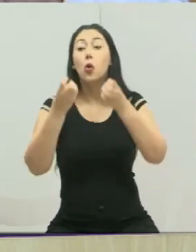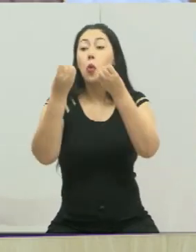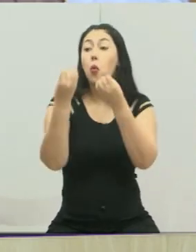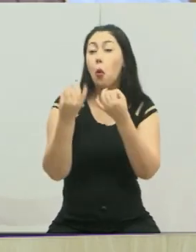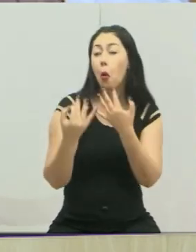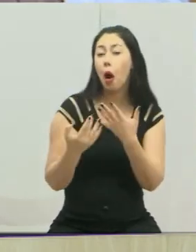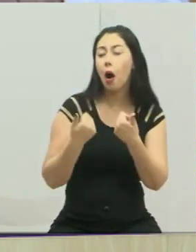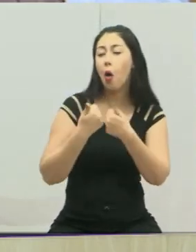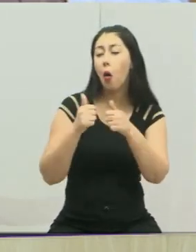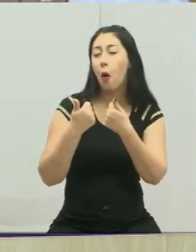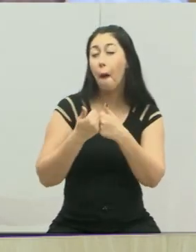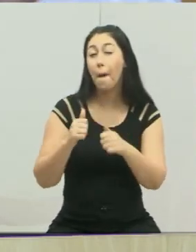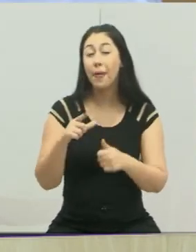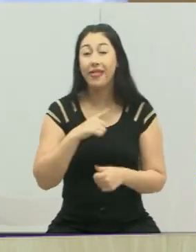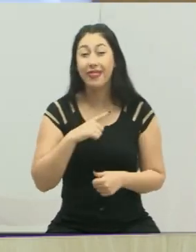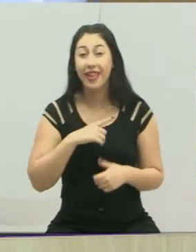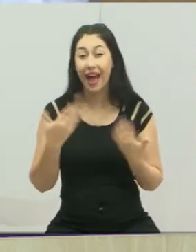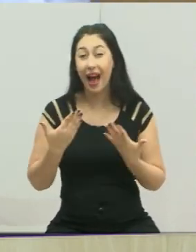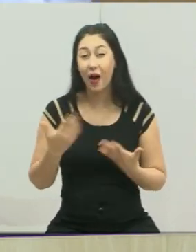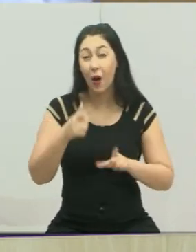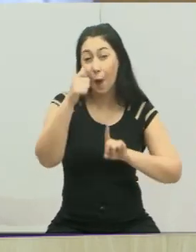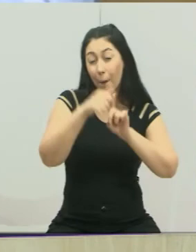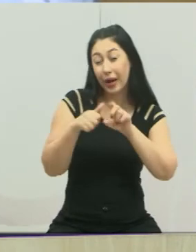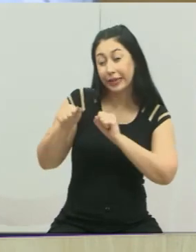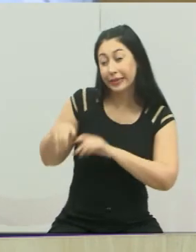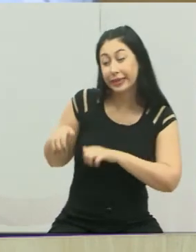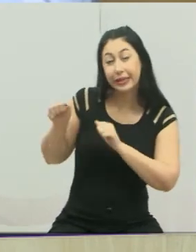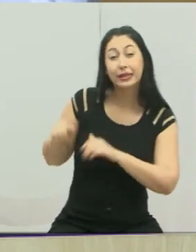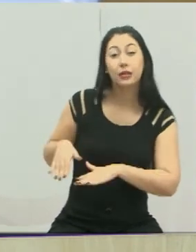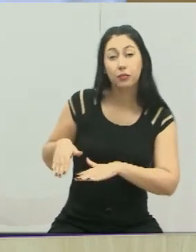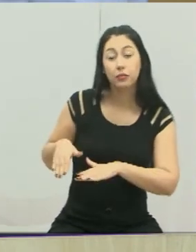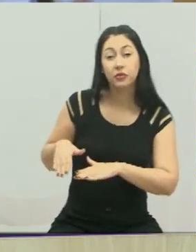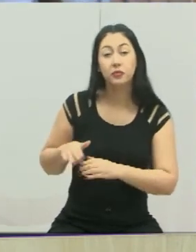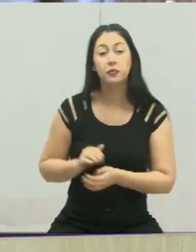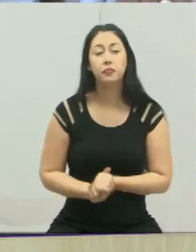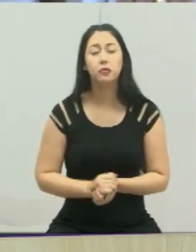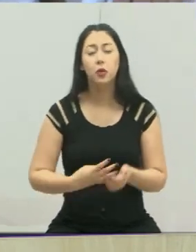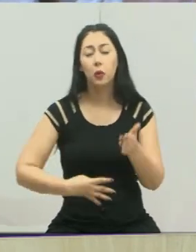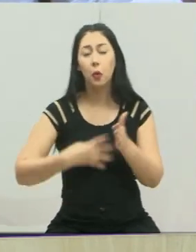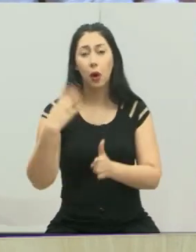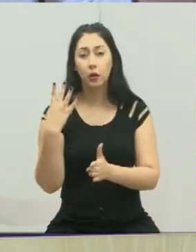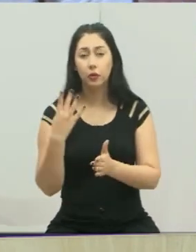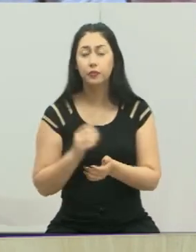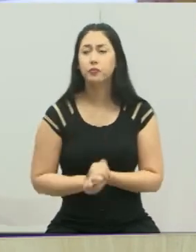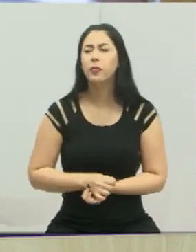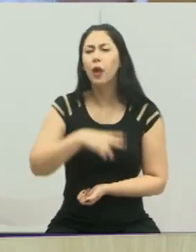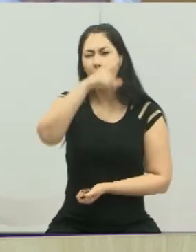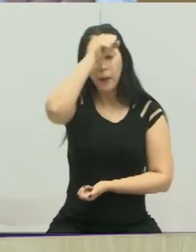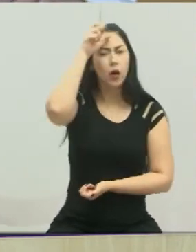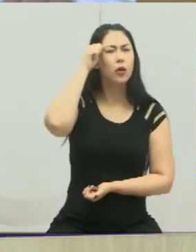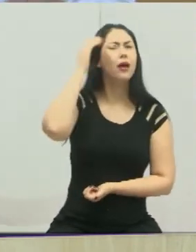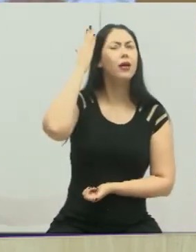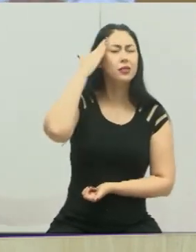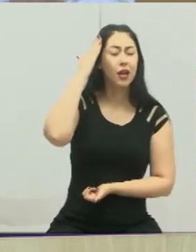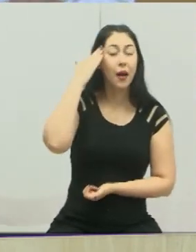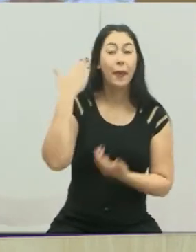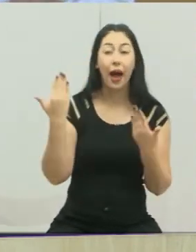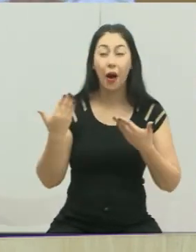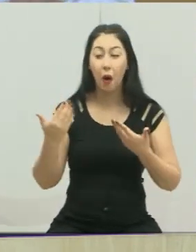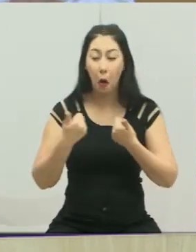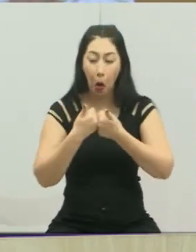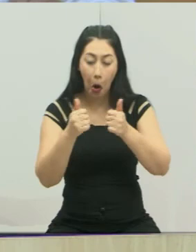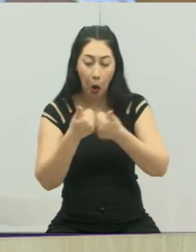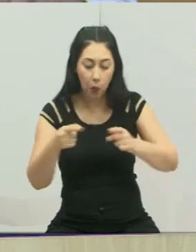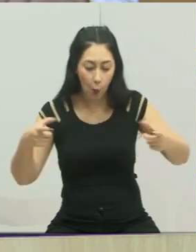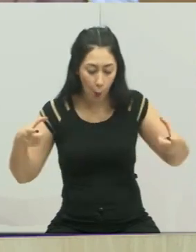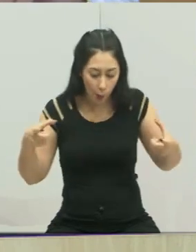quantos ônibus estão circulando no mês de setembro de 2020 e até a presente data? Quarto, a Prefeitura tem conhecimento de que menos linhas ativas e